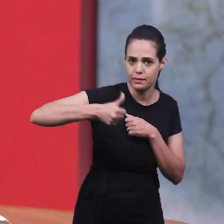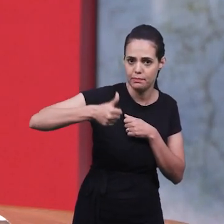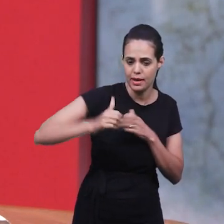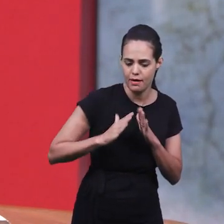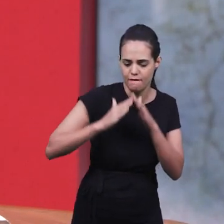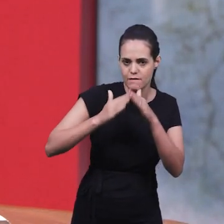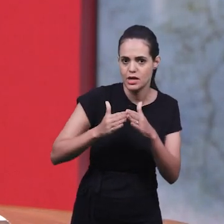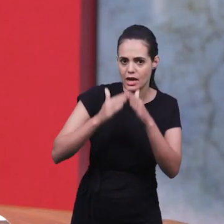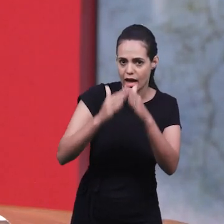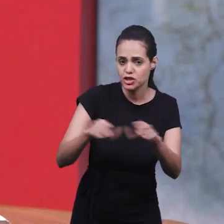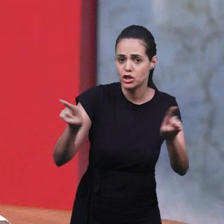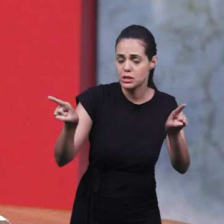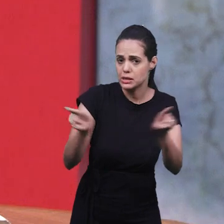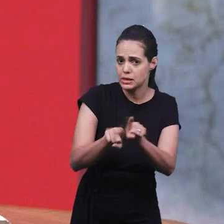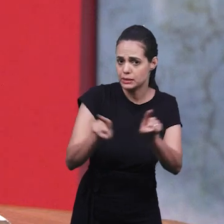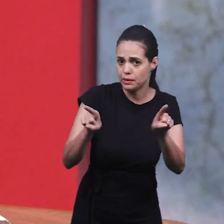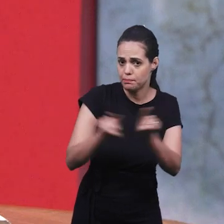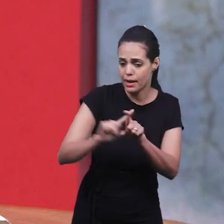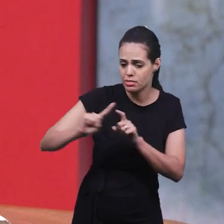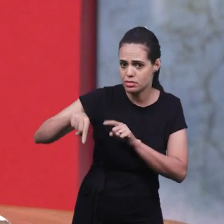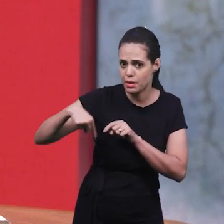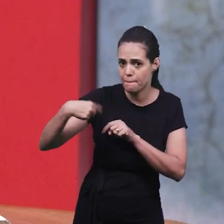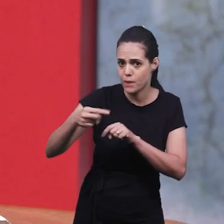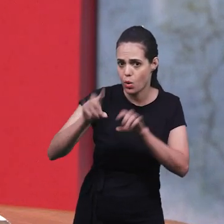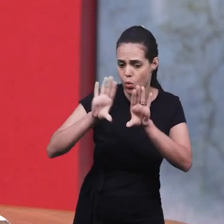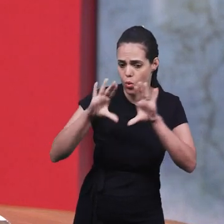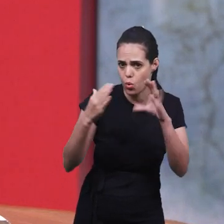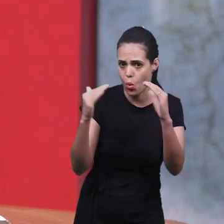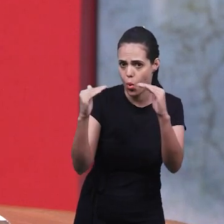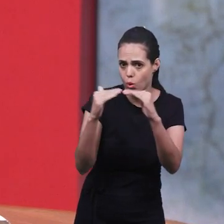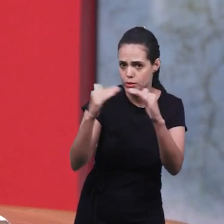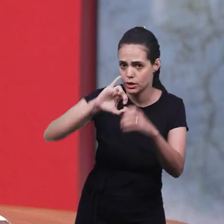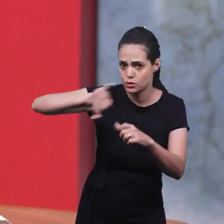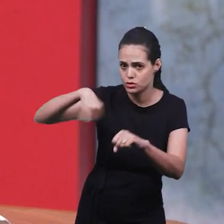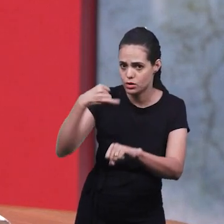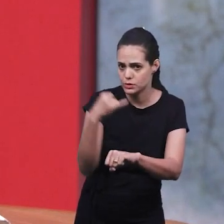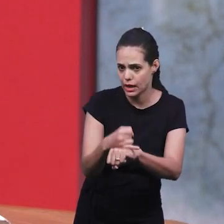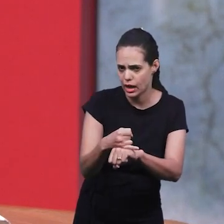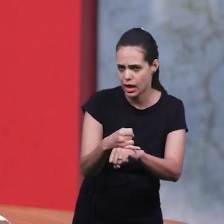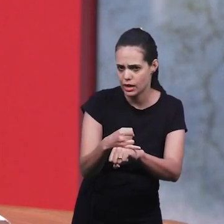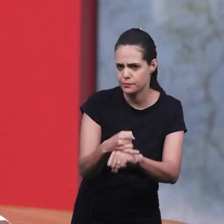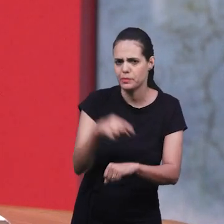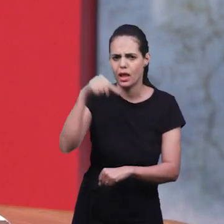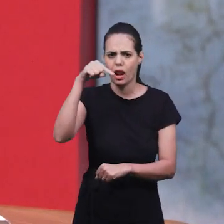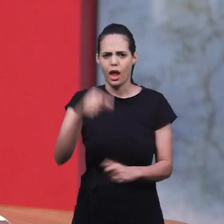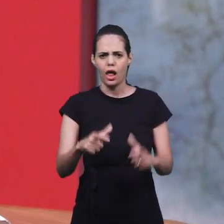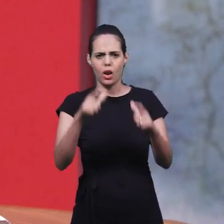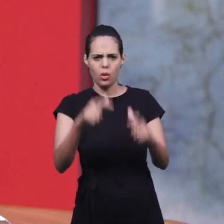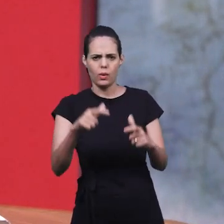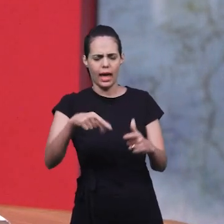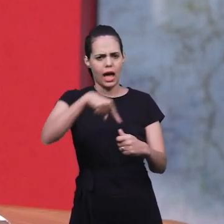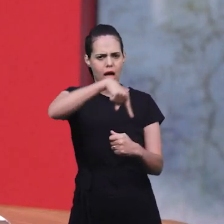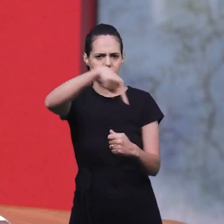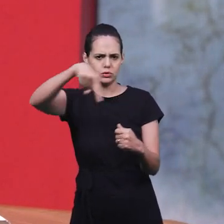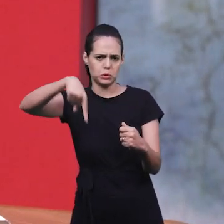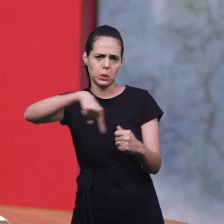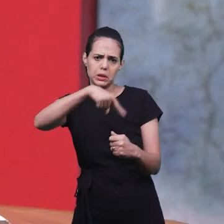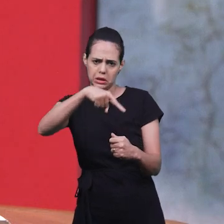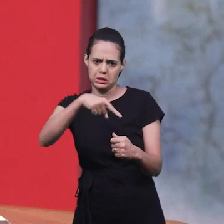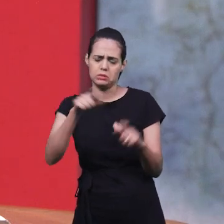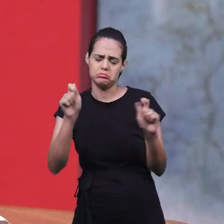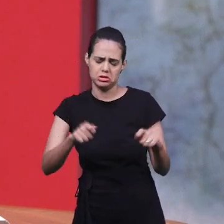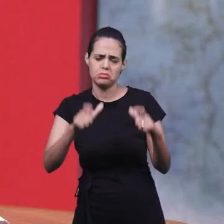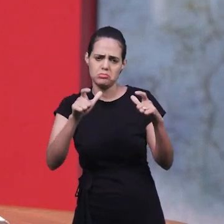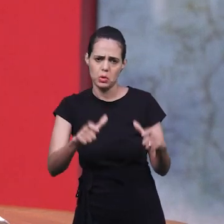viagem e após o concílio de Jerusalém. Provavelmente, ele deve ter escrito na Antioquia da